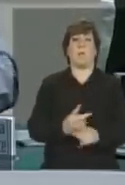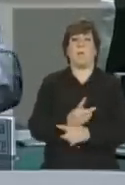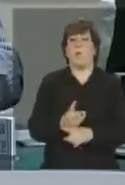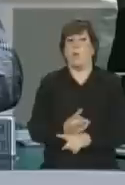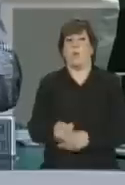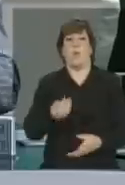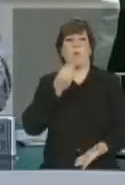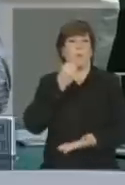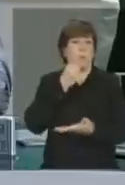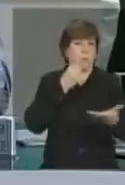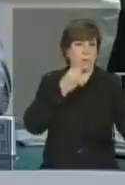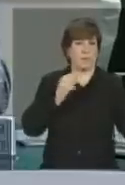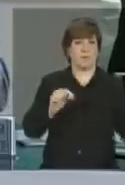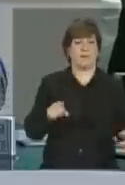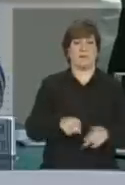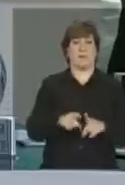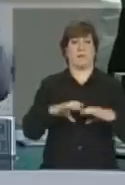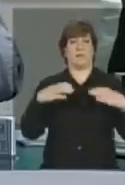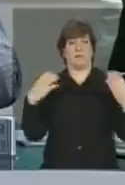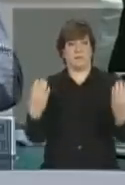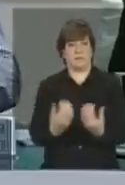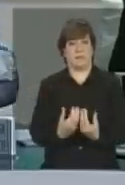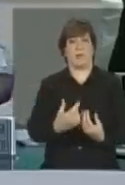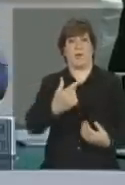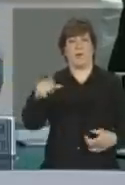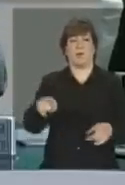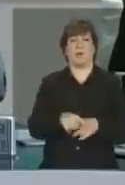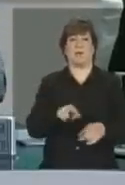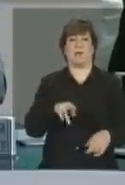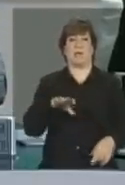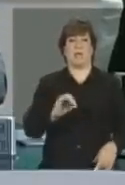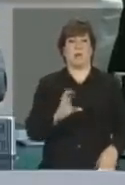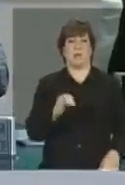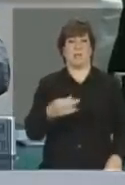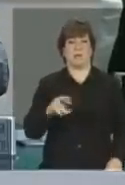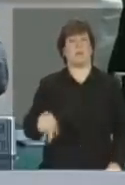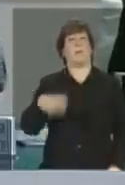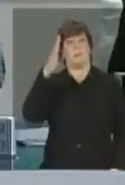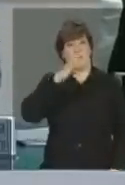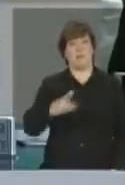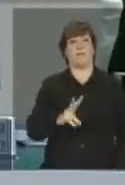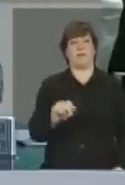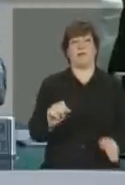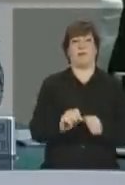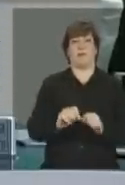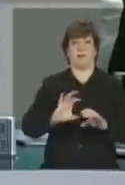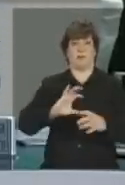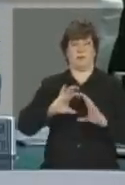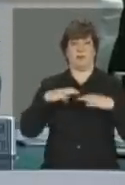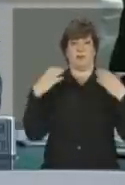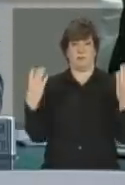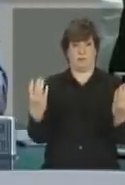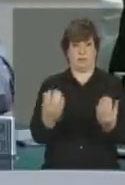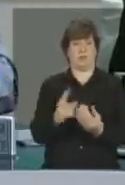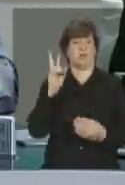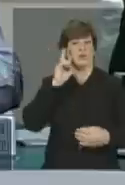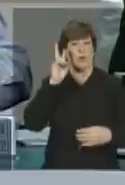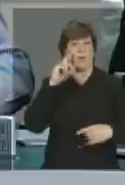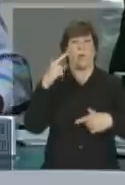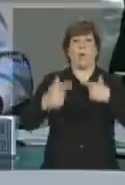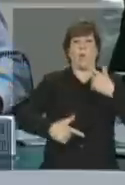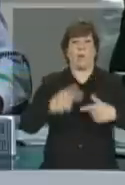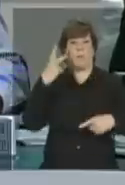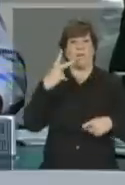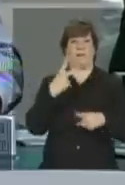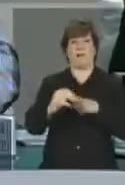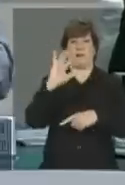obviamente, de eventos paralelos. No próprio Rio Centro, o Brasil vai promover um grande evento sobre combate ao desmatamento e sobre a